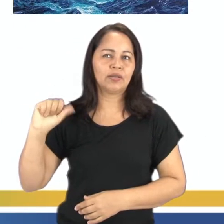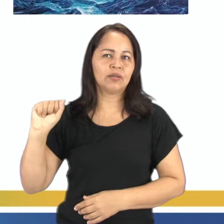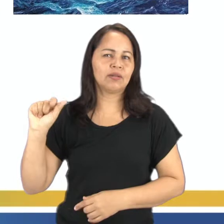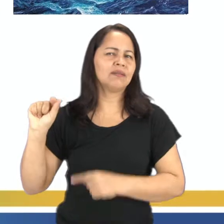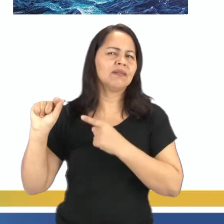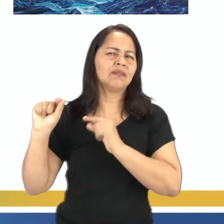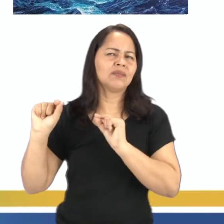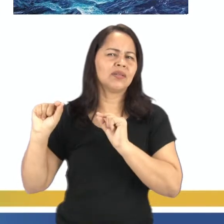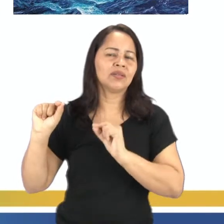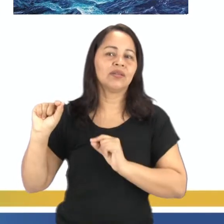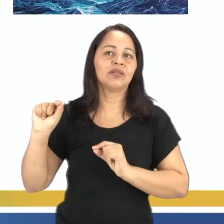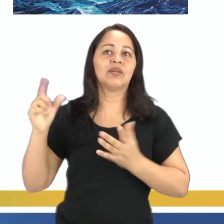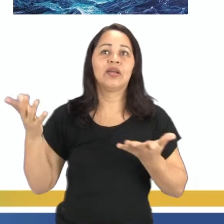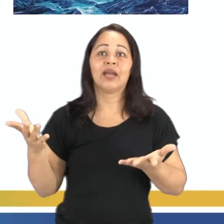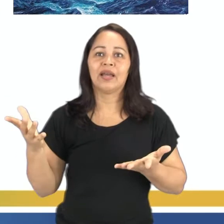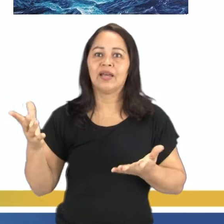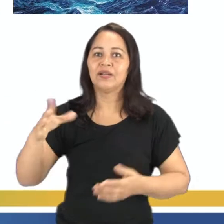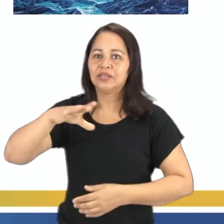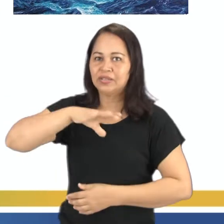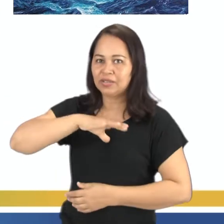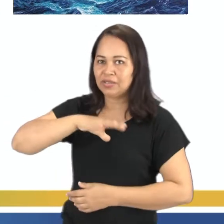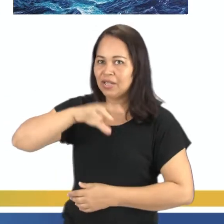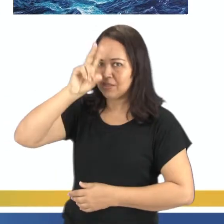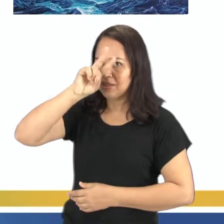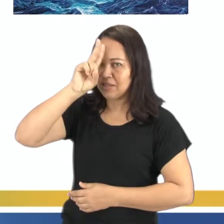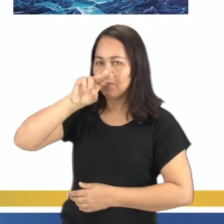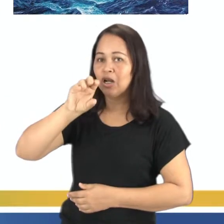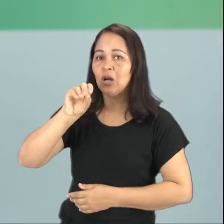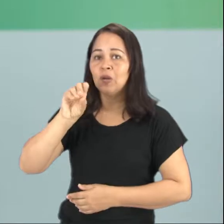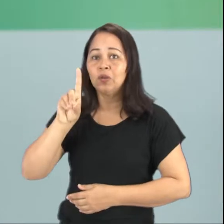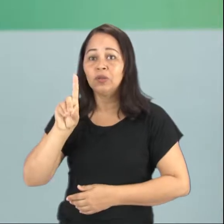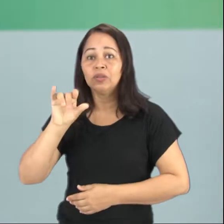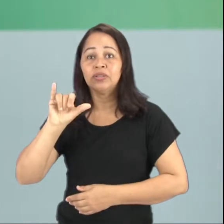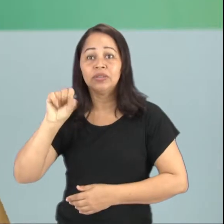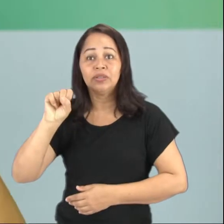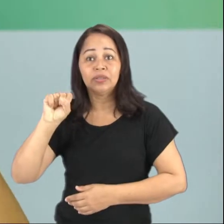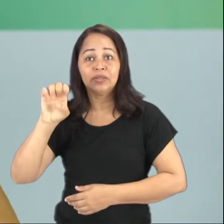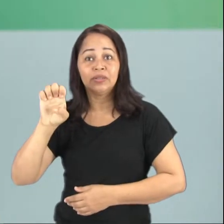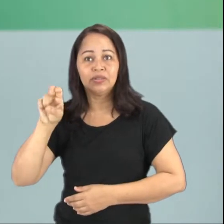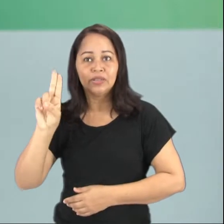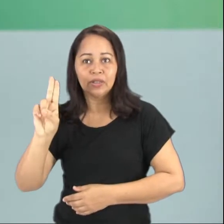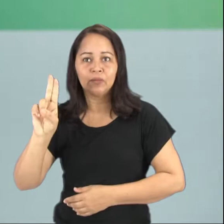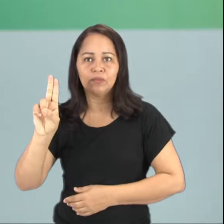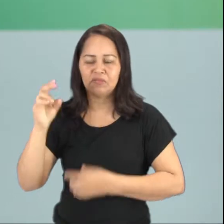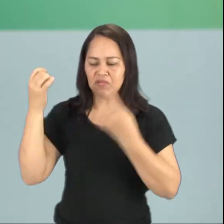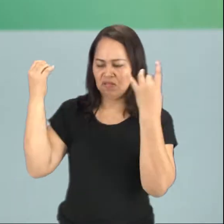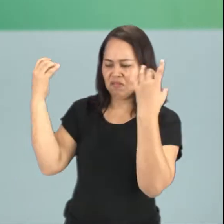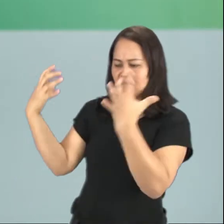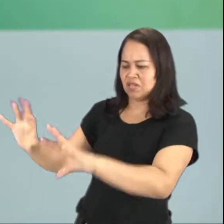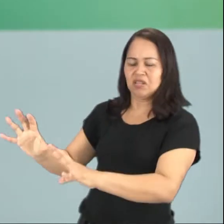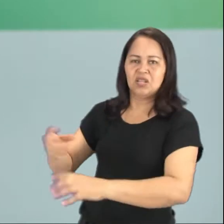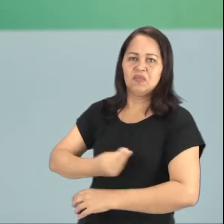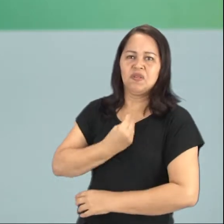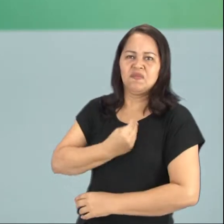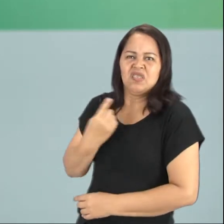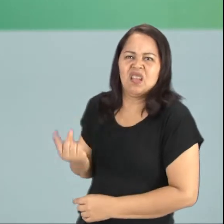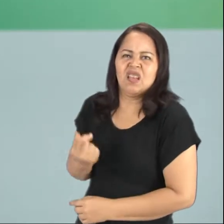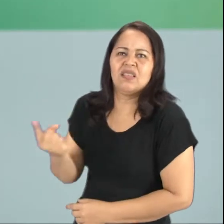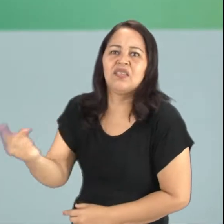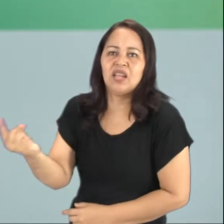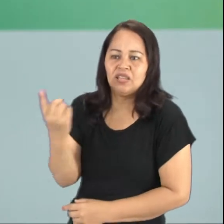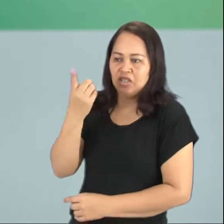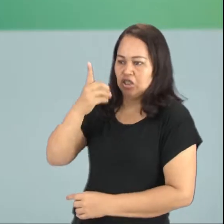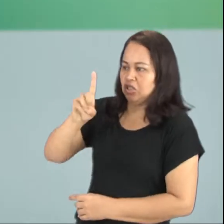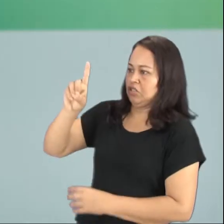que Ítaca, essa aula fala da história de Odisseu, que renegou uma vida eterna, pois tinha um plano, pois